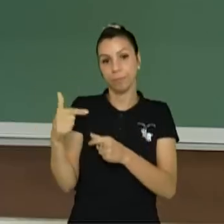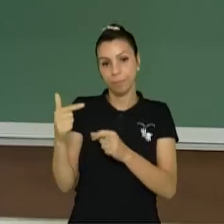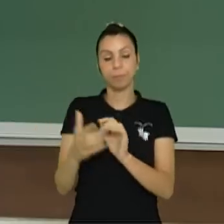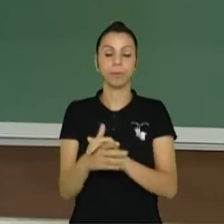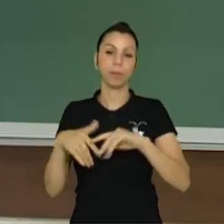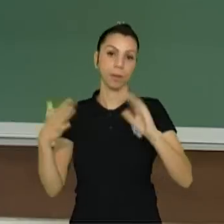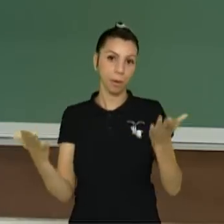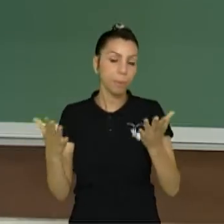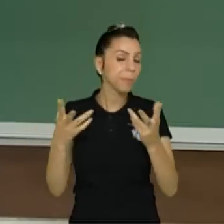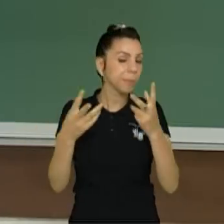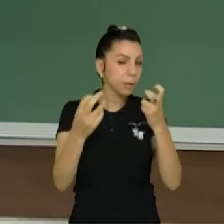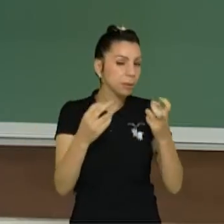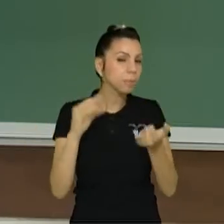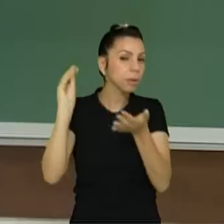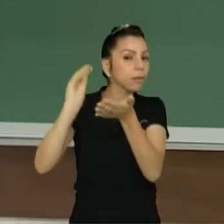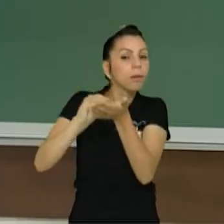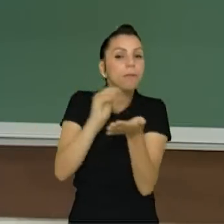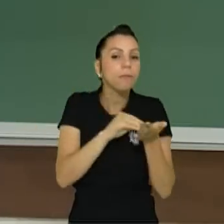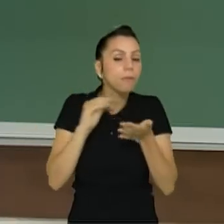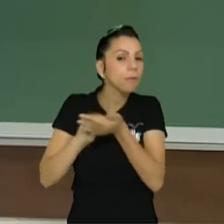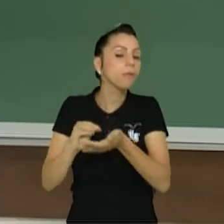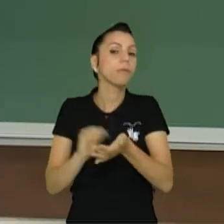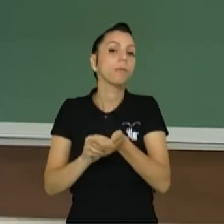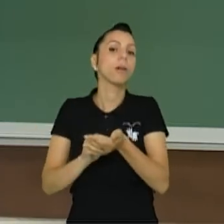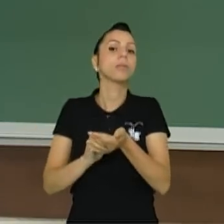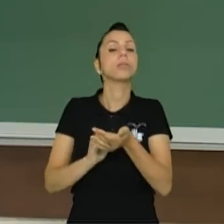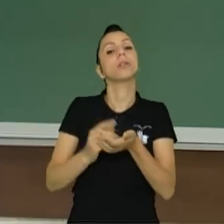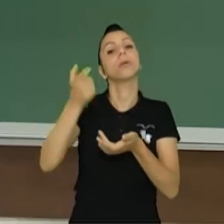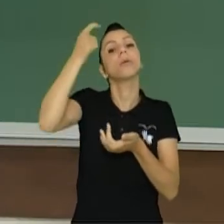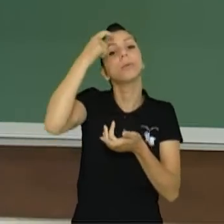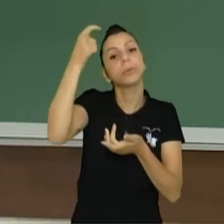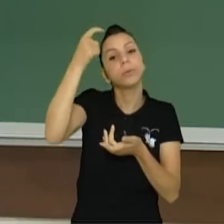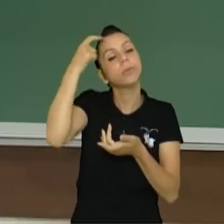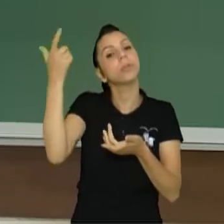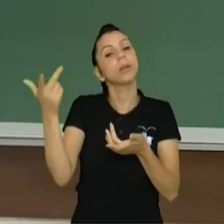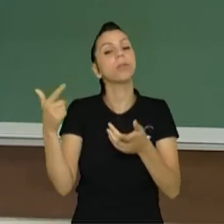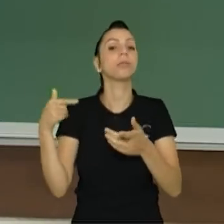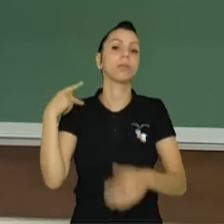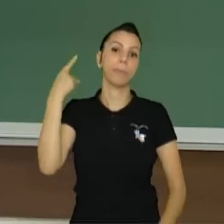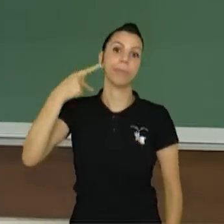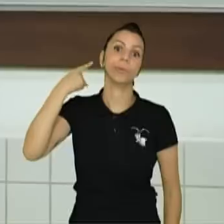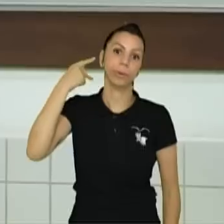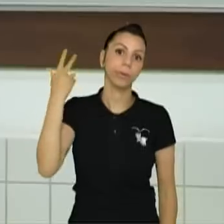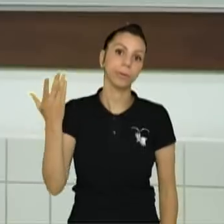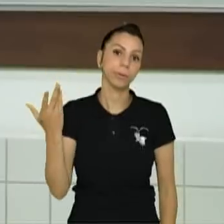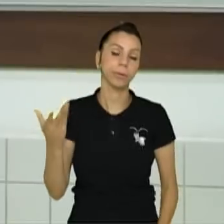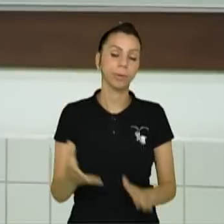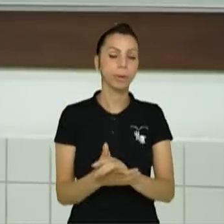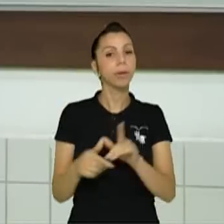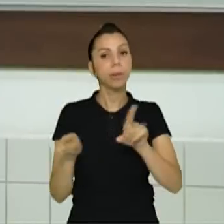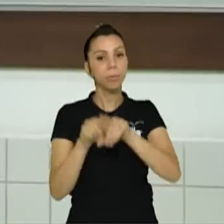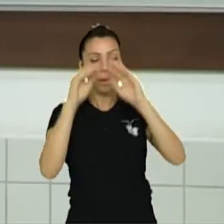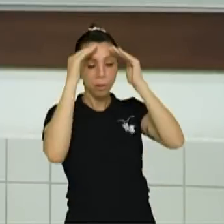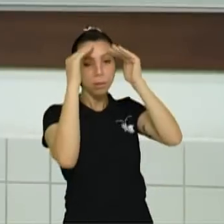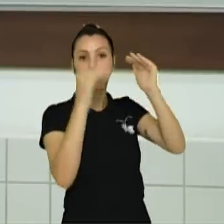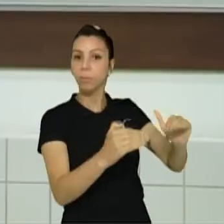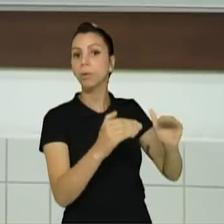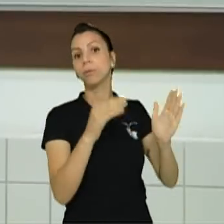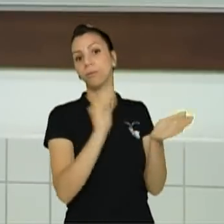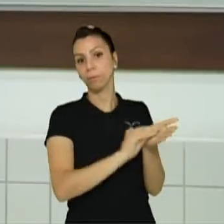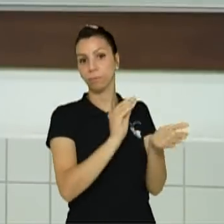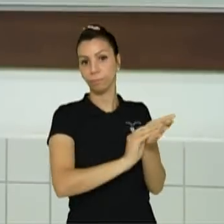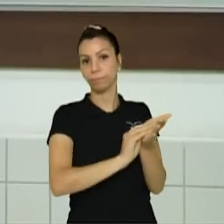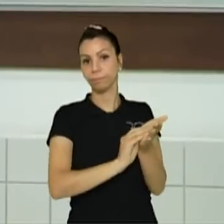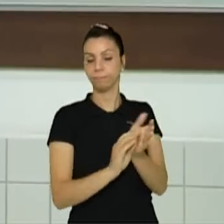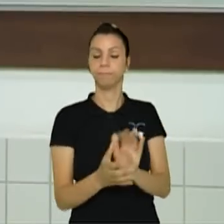falta, vamos dizer assim, de consideração em termos políticos, tá? E de respeito mesmo. Agora, o que